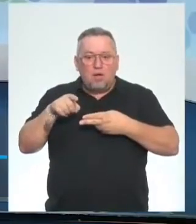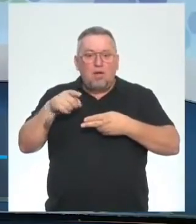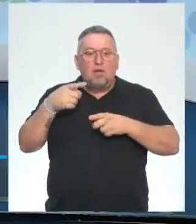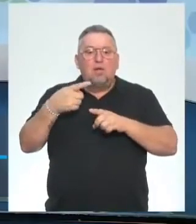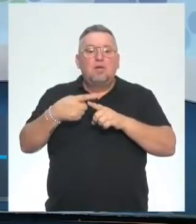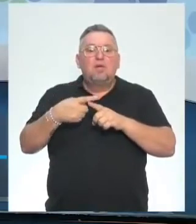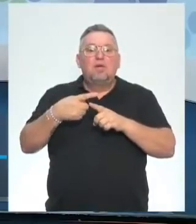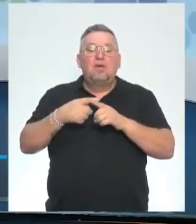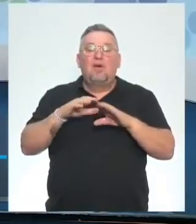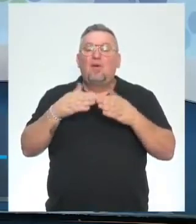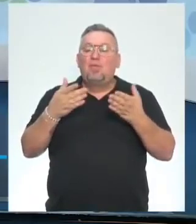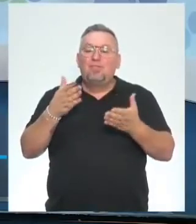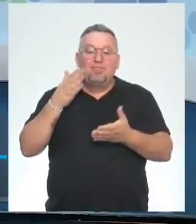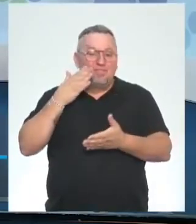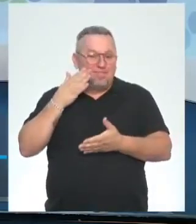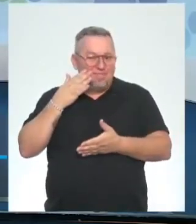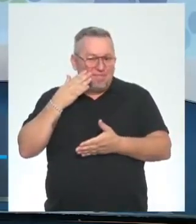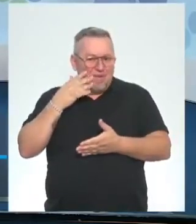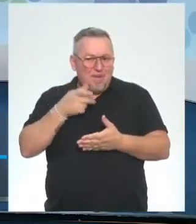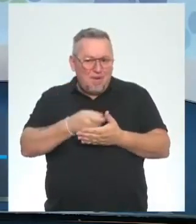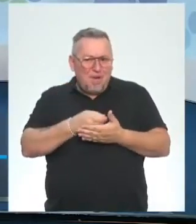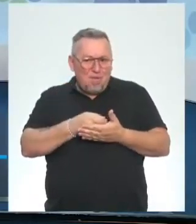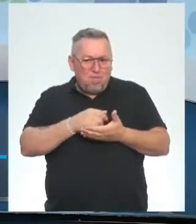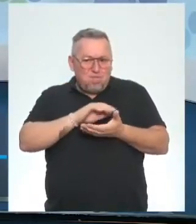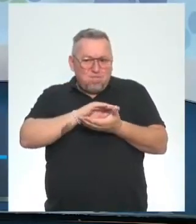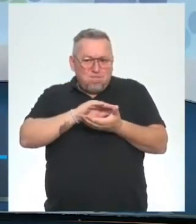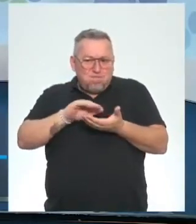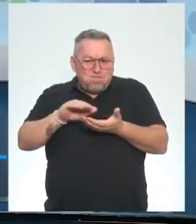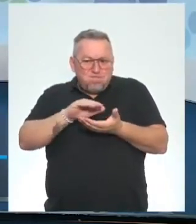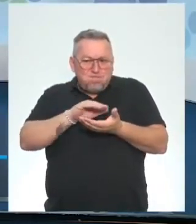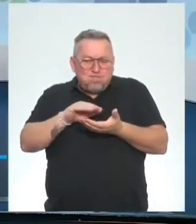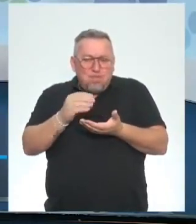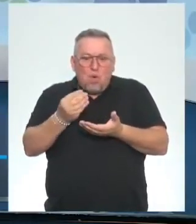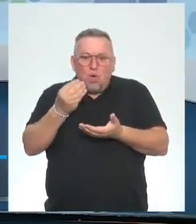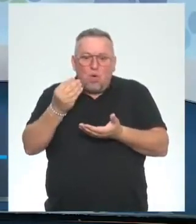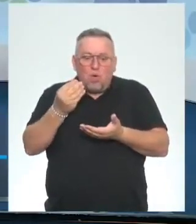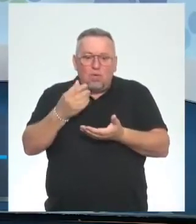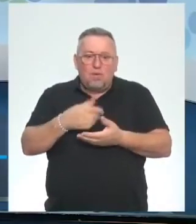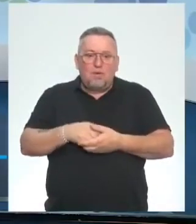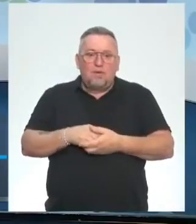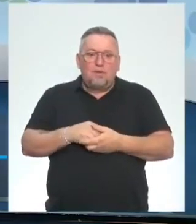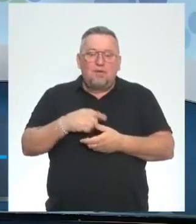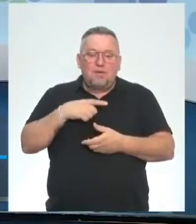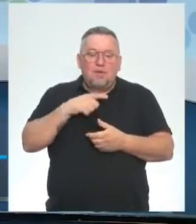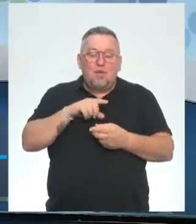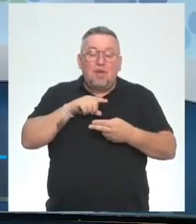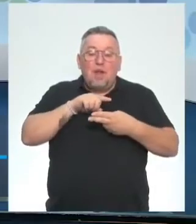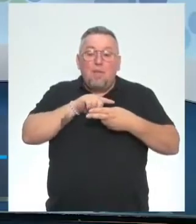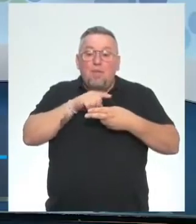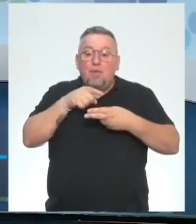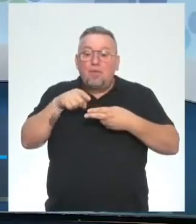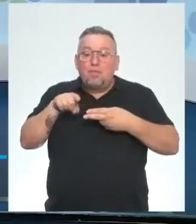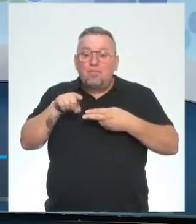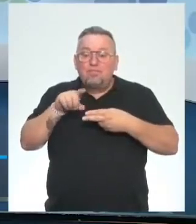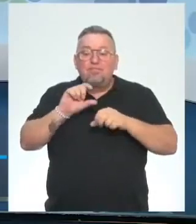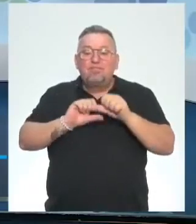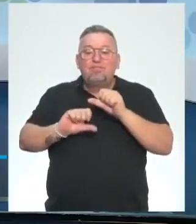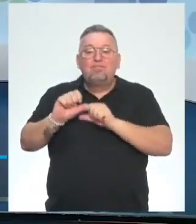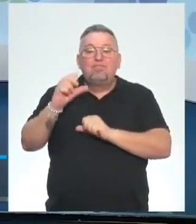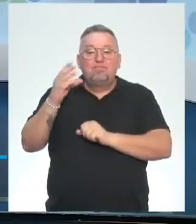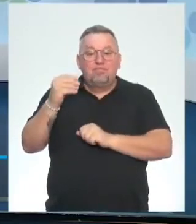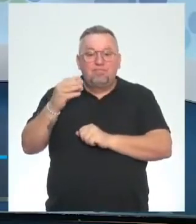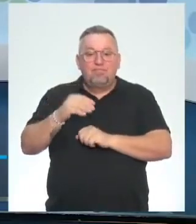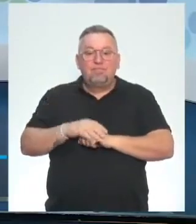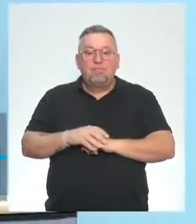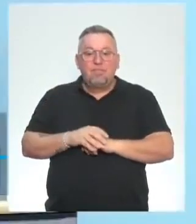quê? Como você sabe garantir que a colher está cheia sempre, como ela não está cheia, esse aproximado varia muito, né? Sim,